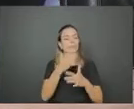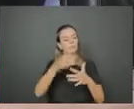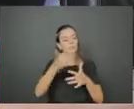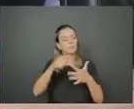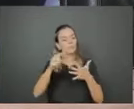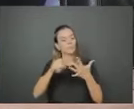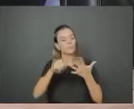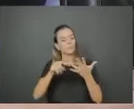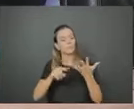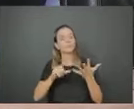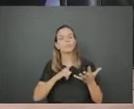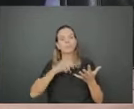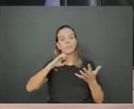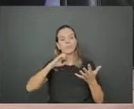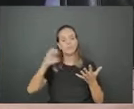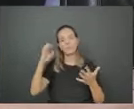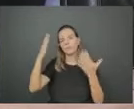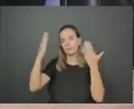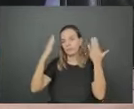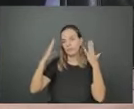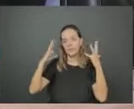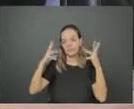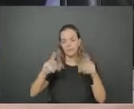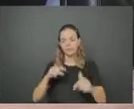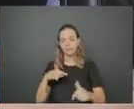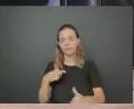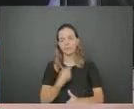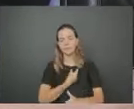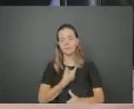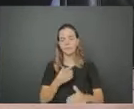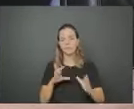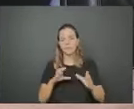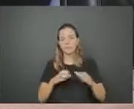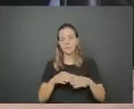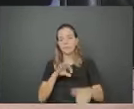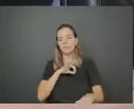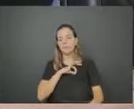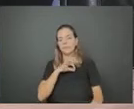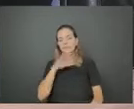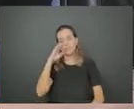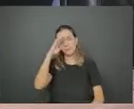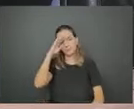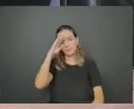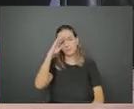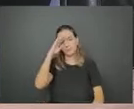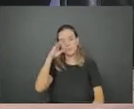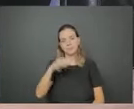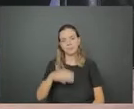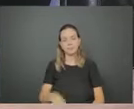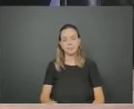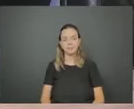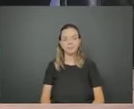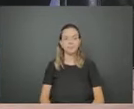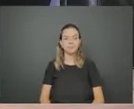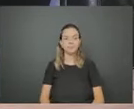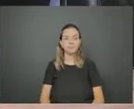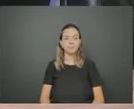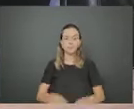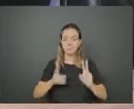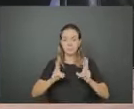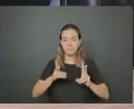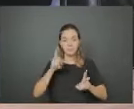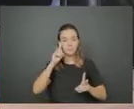para os nossos, para todos nós, nossos policiais militares. No mesmo dia, ou no mesmo, às vezes na mesma hora em que você está acenando para uma criança,